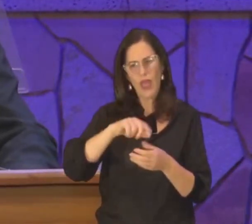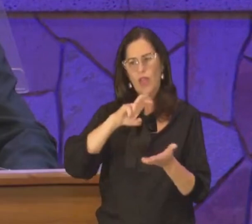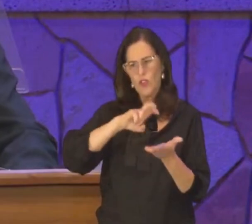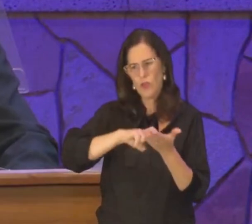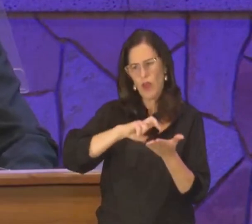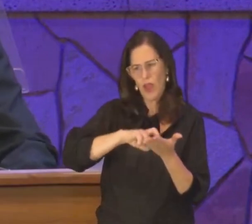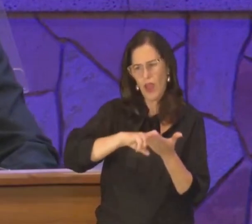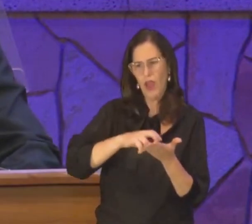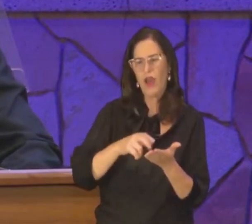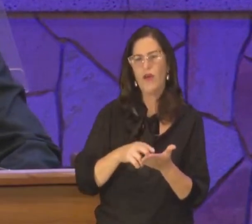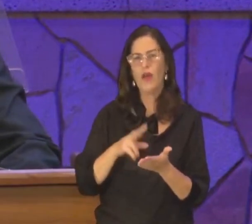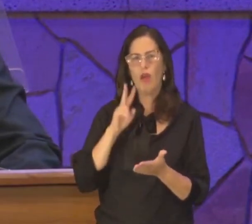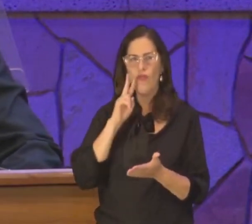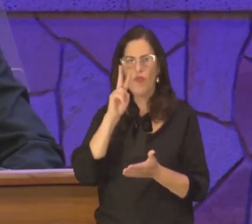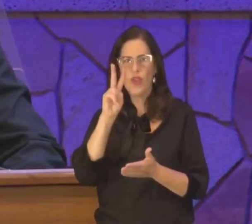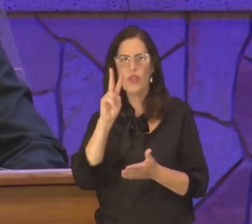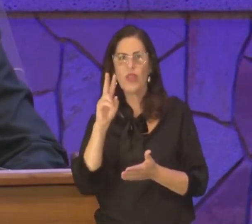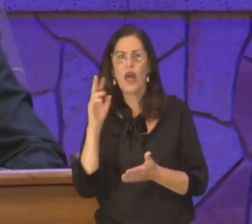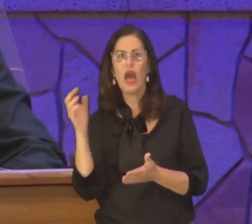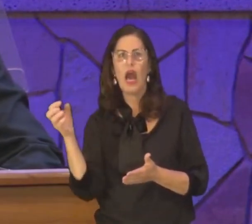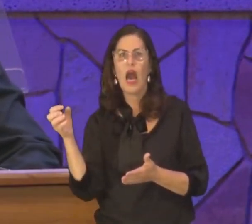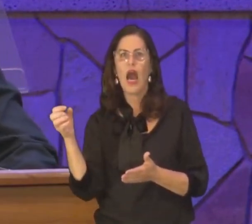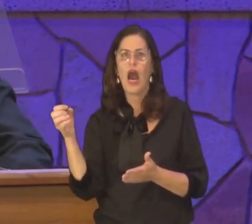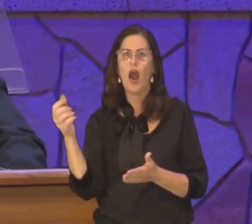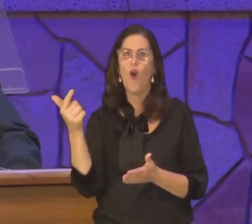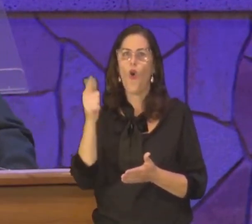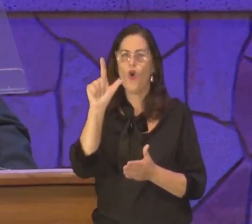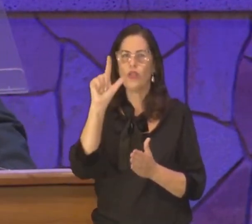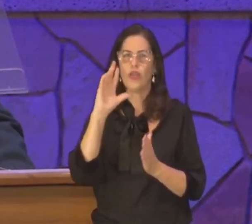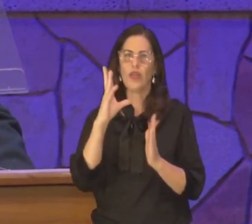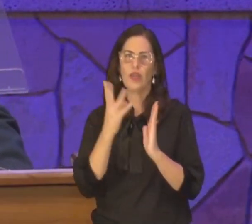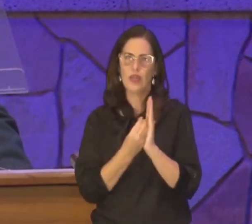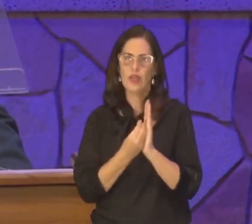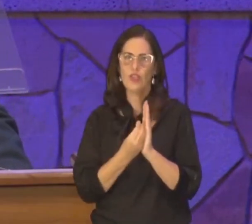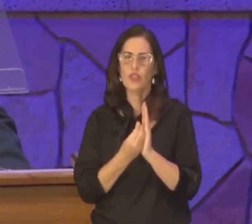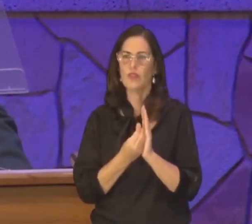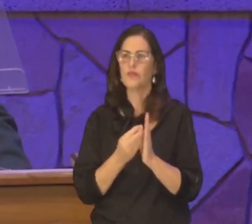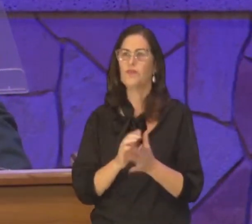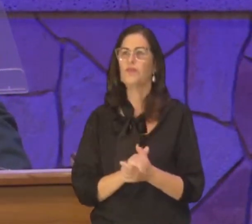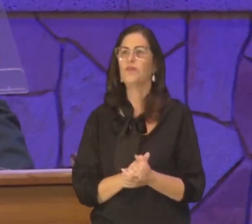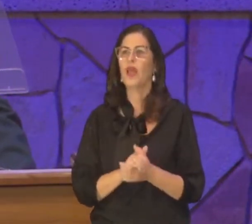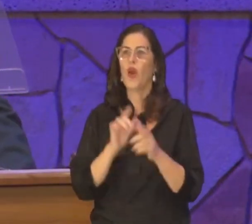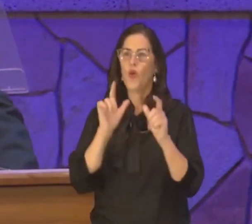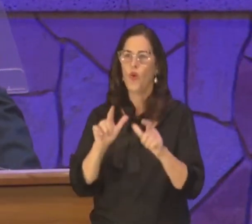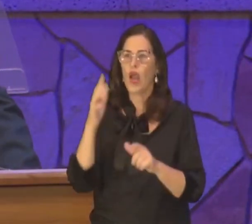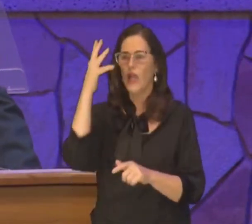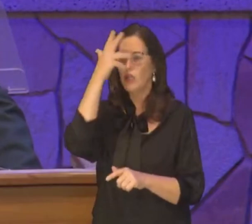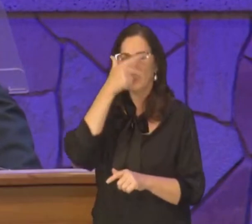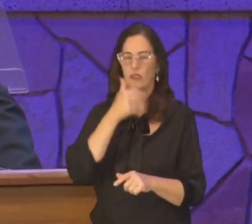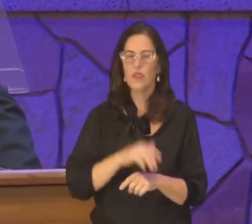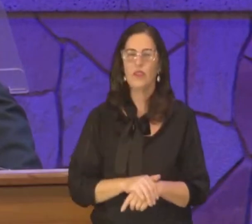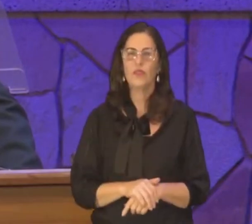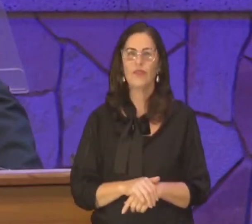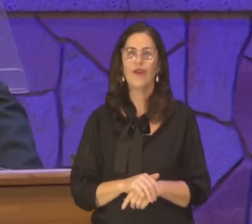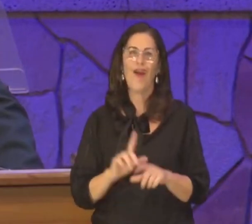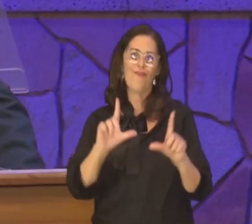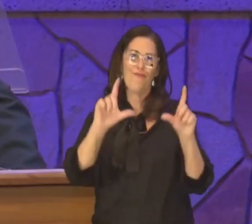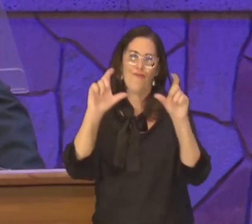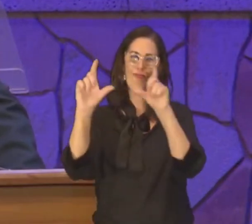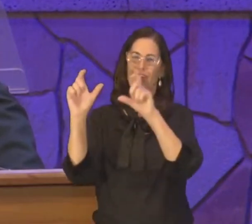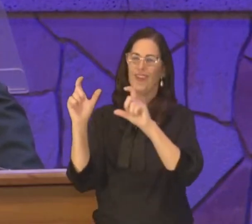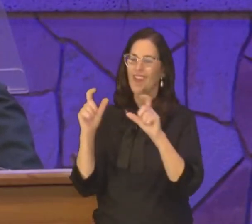manhã para ouvir sobre a próxima igreja, a igreja em Pérgamo. Um local belíssimo, com fotografias